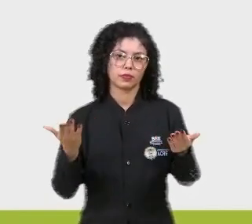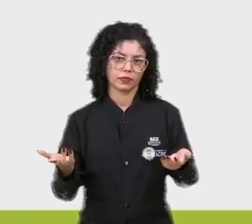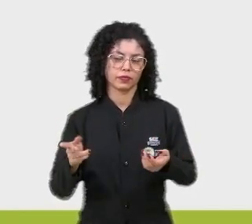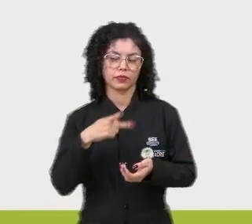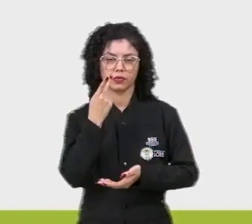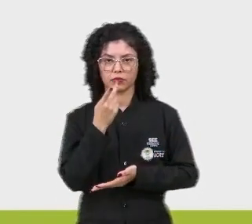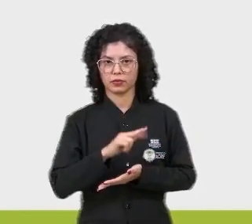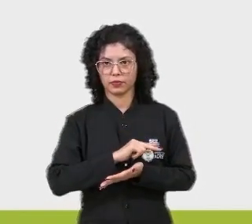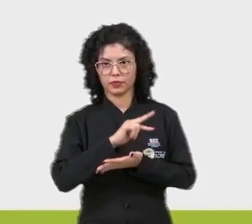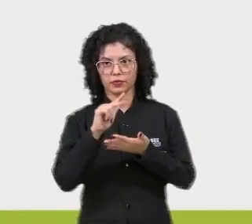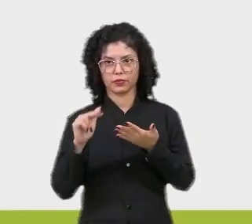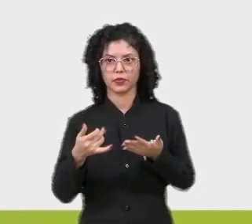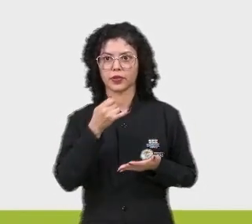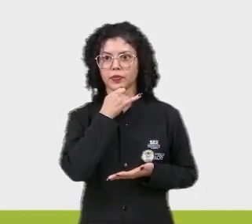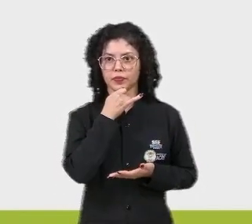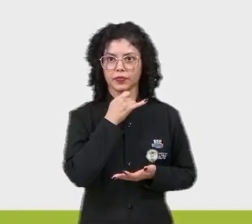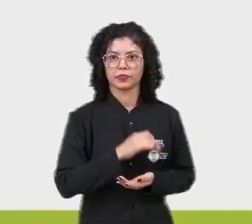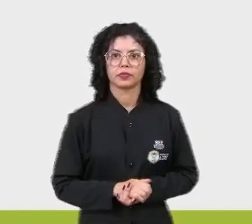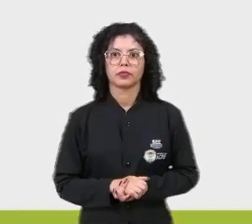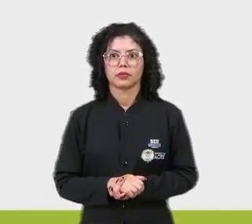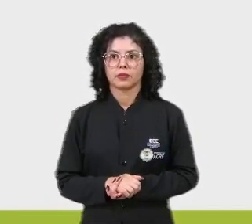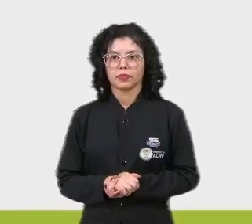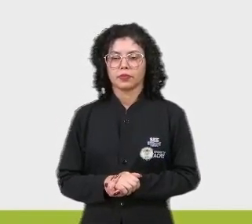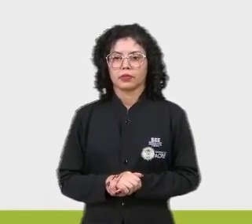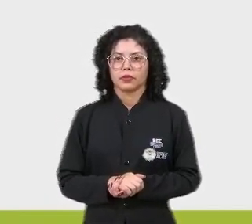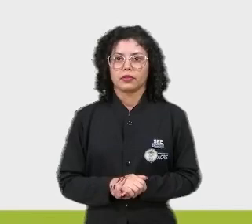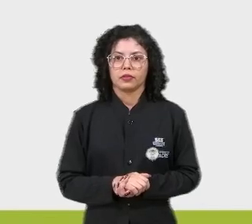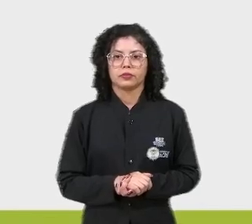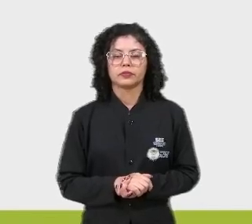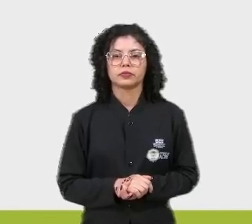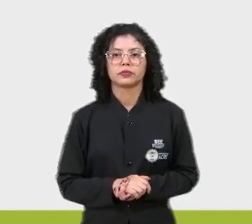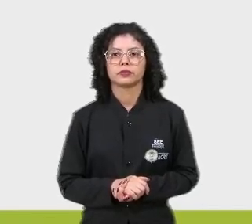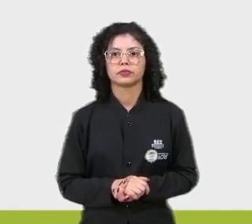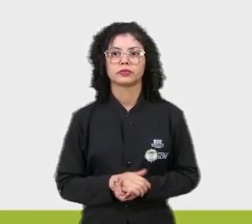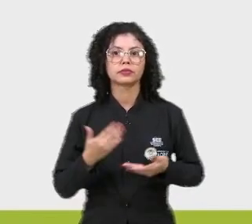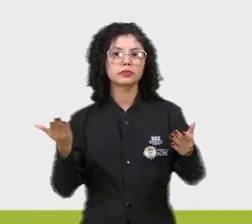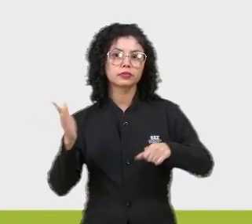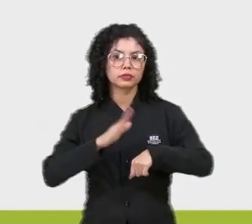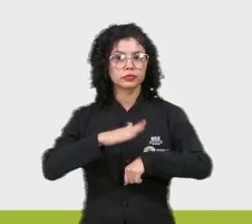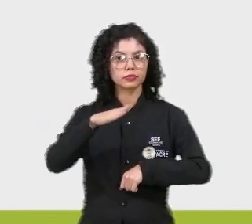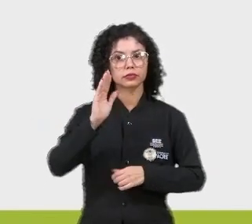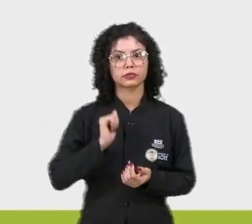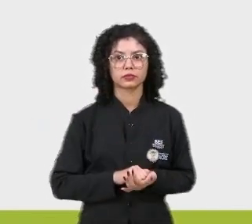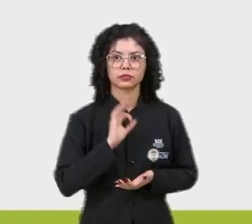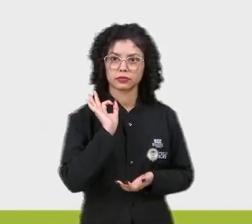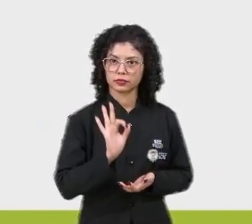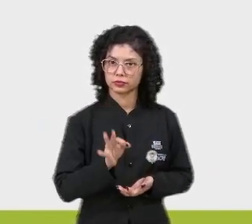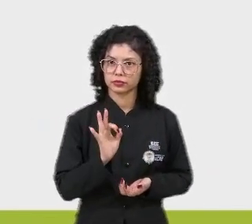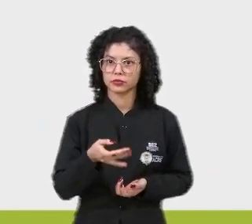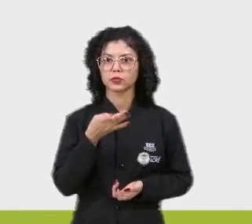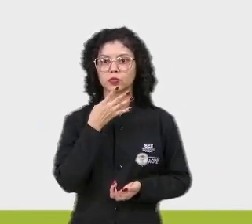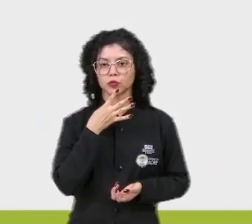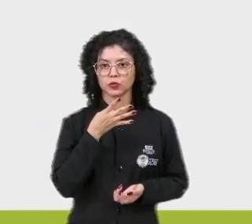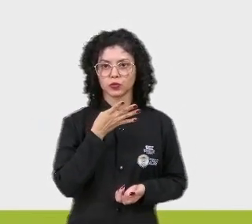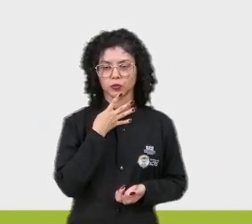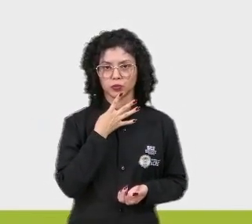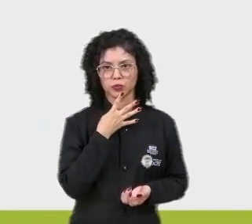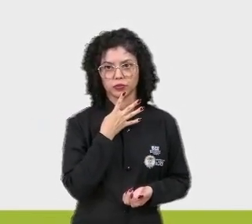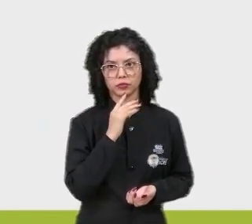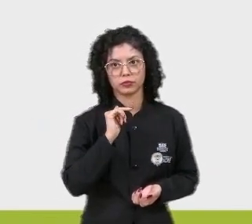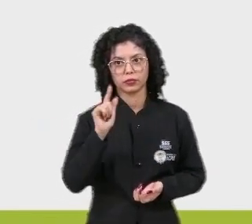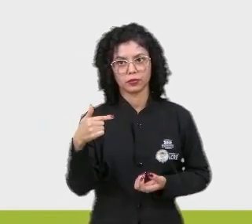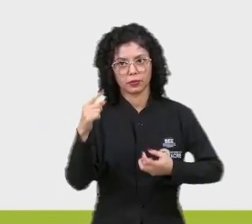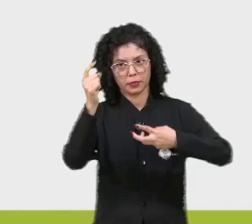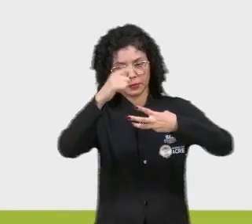aqui vários exemplos de hipônimos e hiperônimos que mais tenho certeza que você já ouviu essas